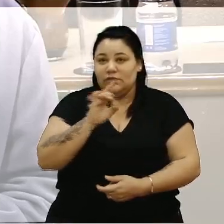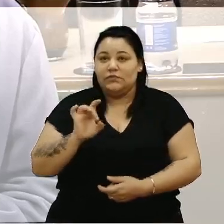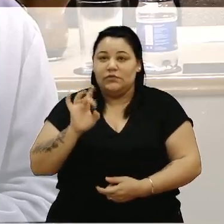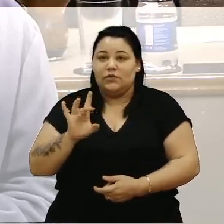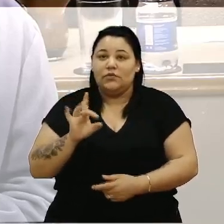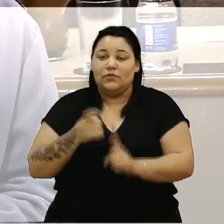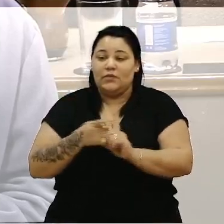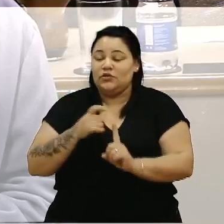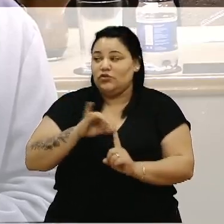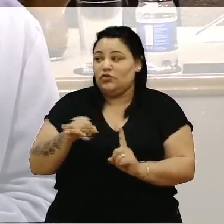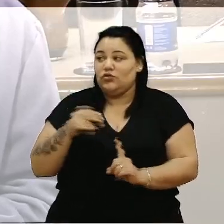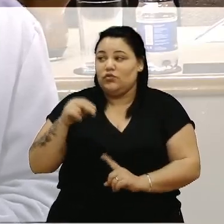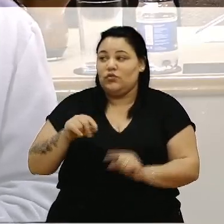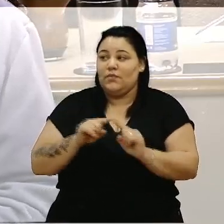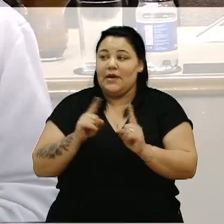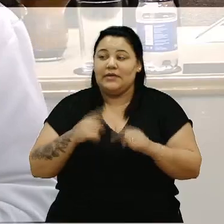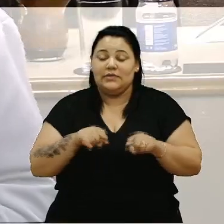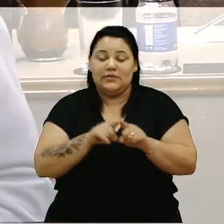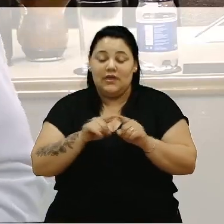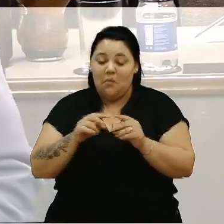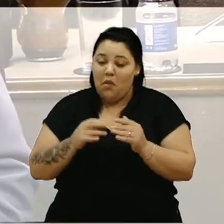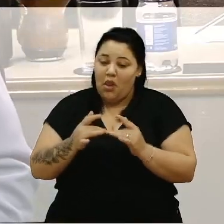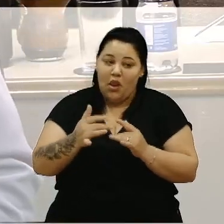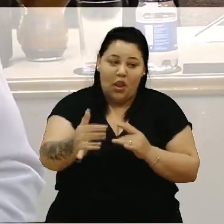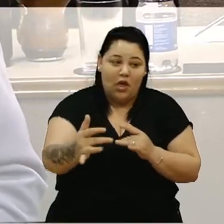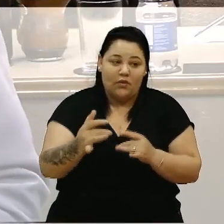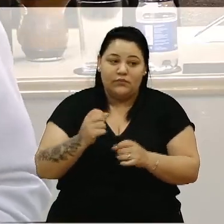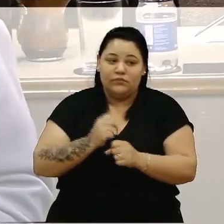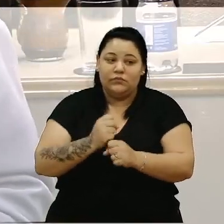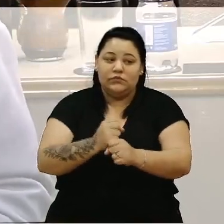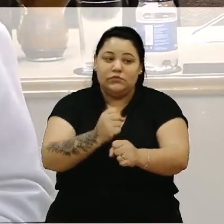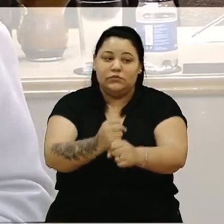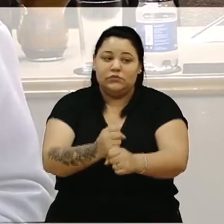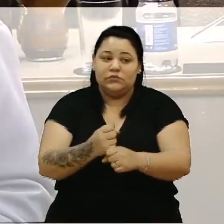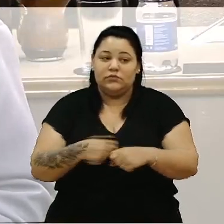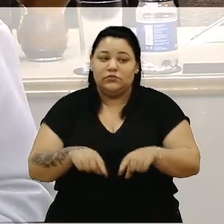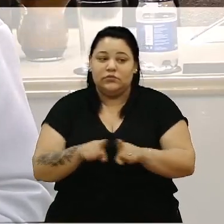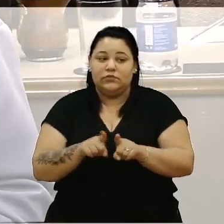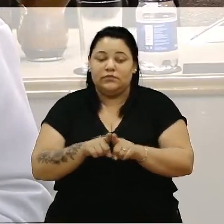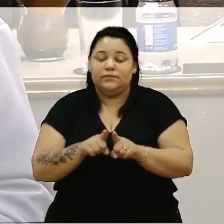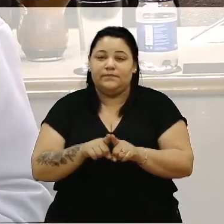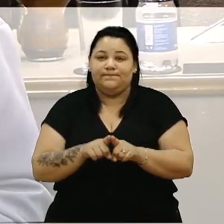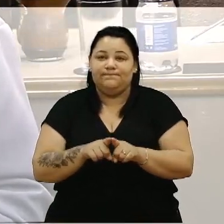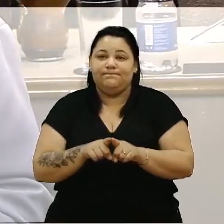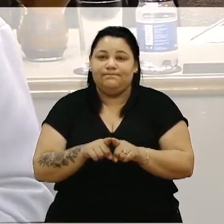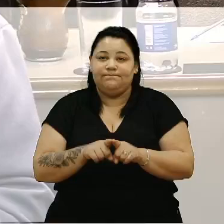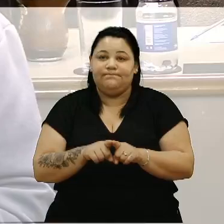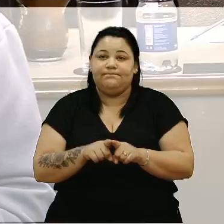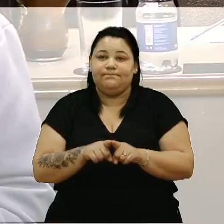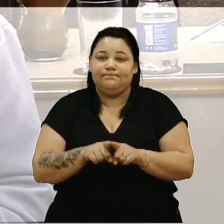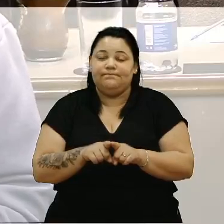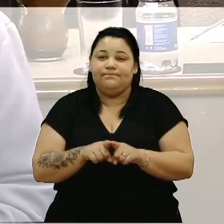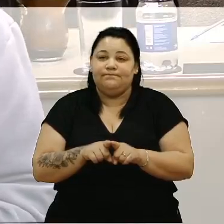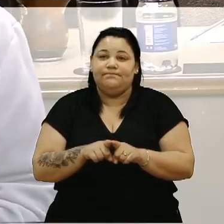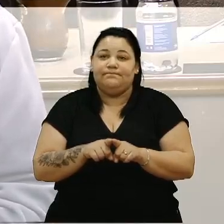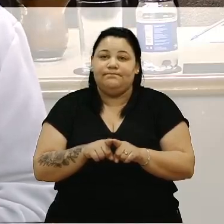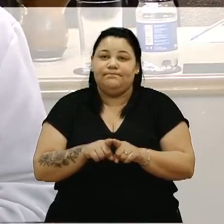junho, mas ao longo de todo o ano. Mesmo porque as bolsas de sangue coletadas são divididas em 3